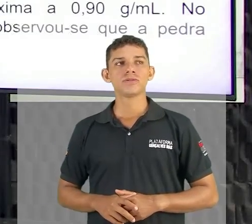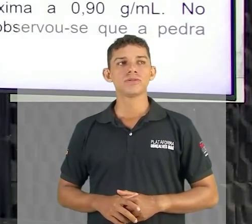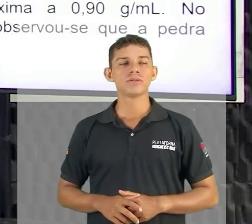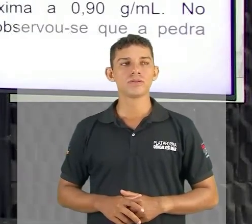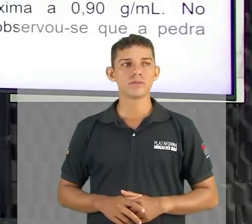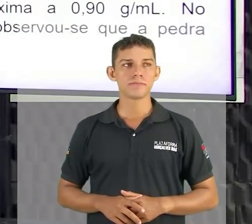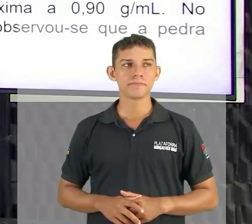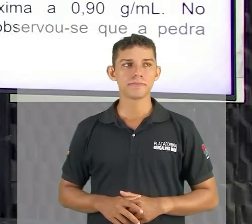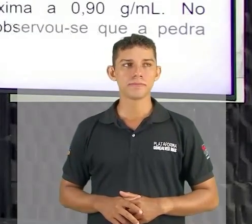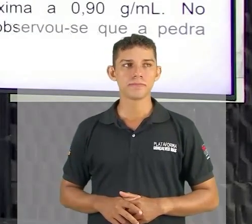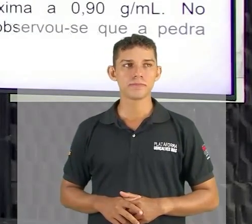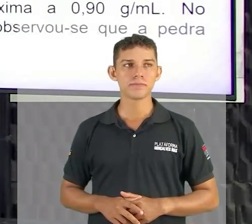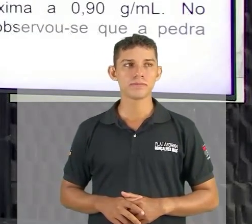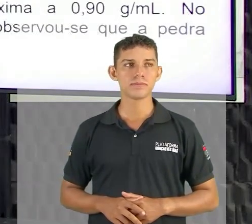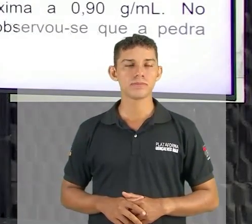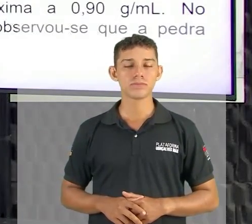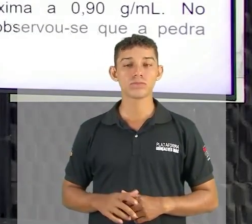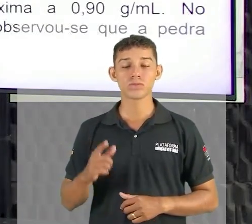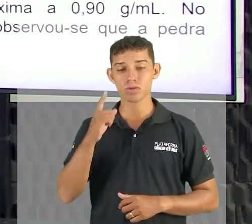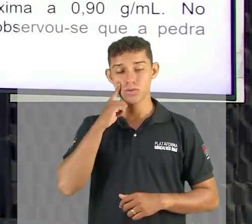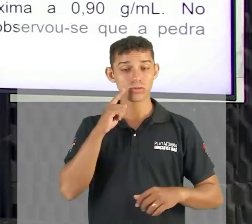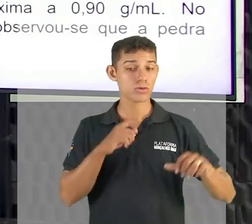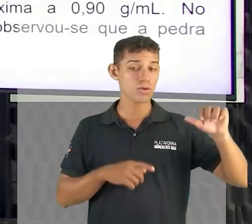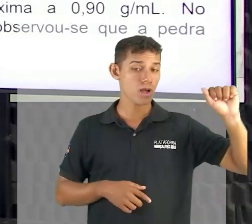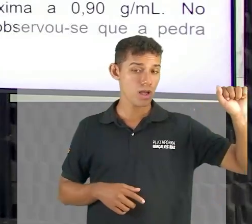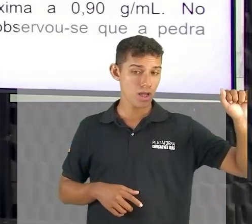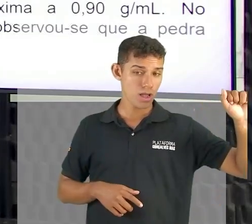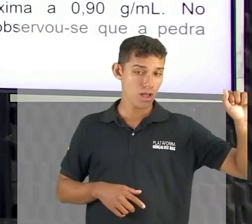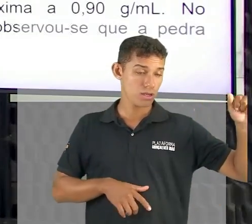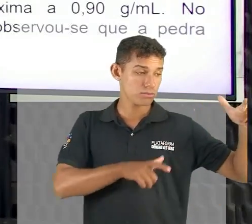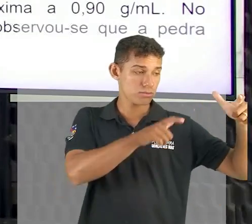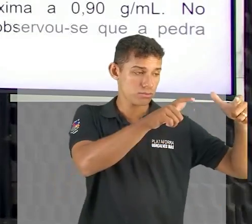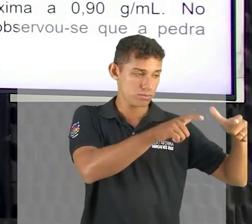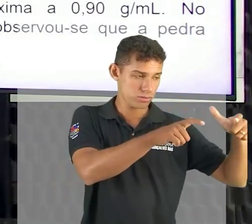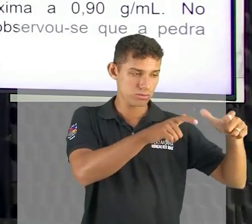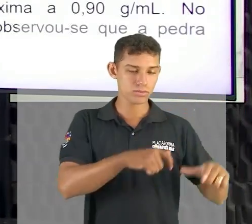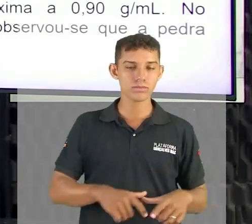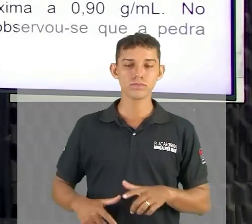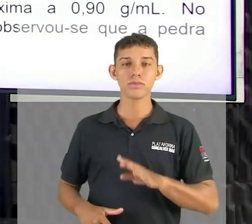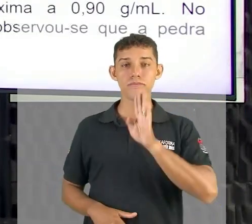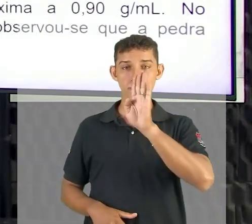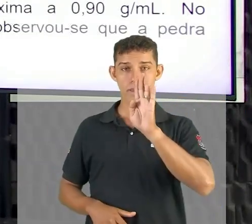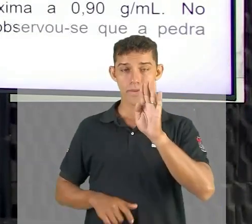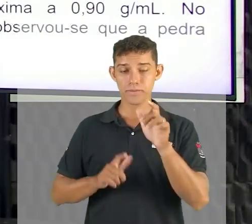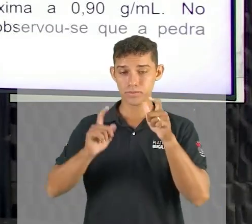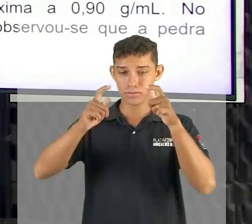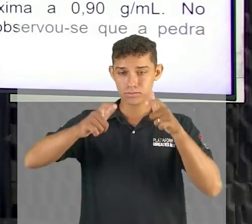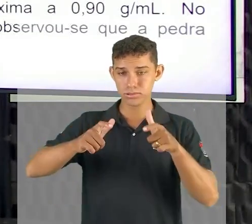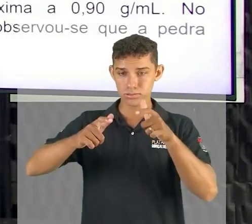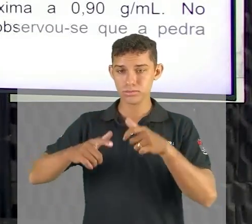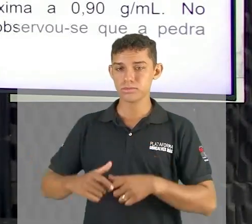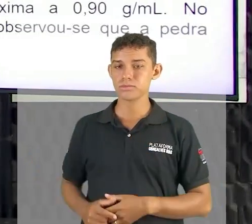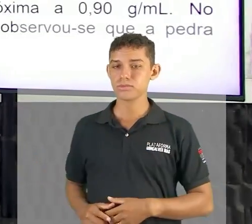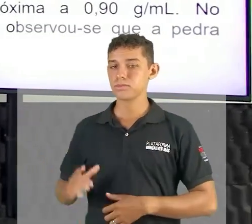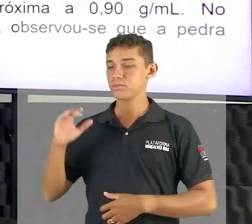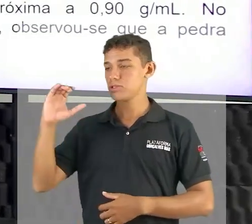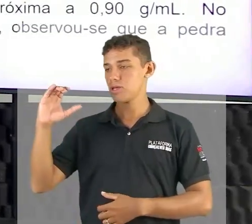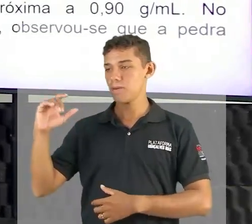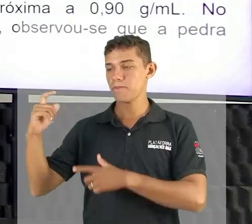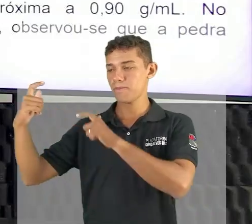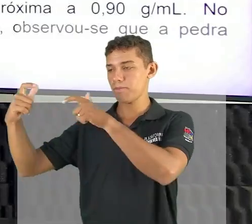B, o C, tá bom? Aqui a minha densidade é de 1 grama em cada